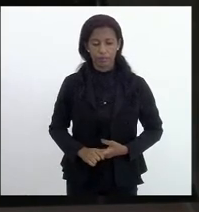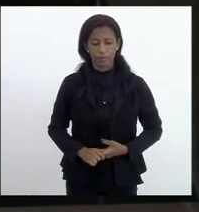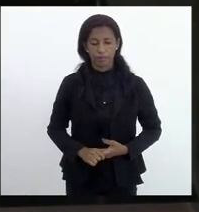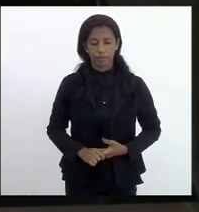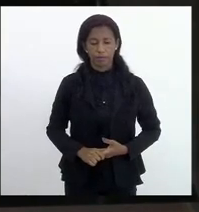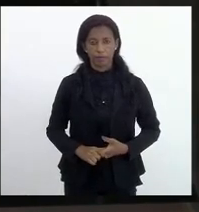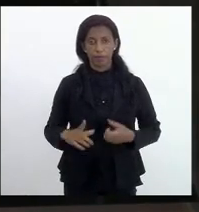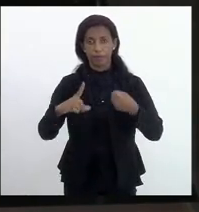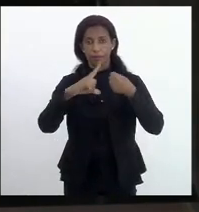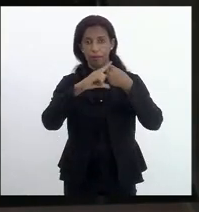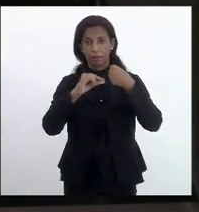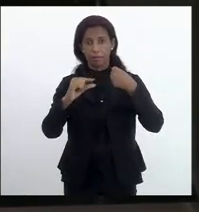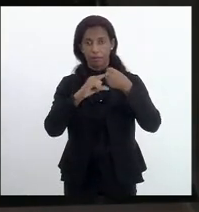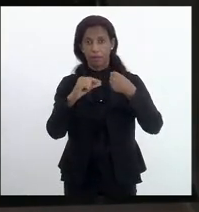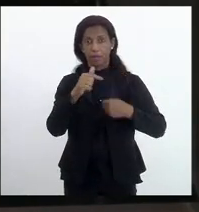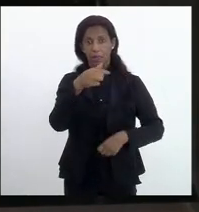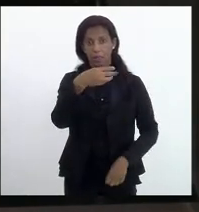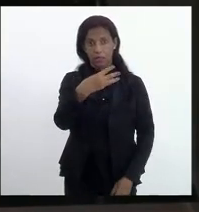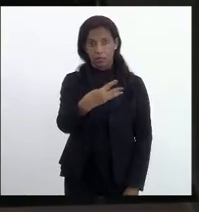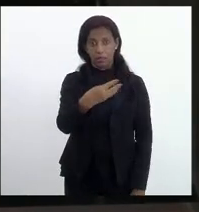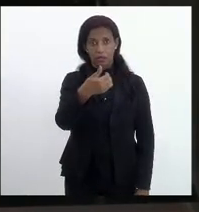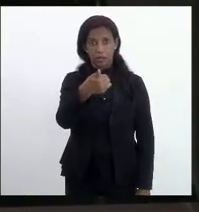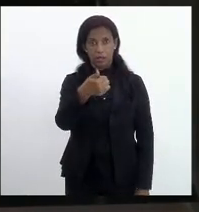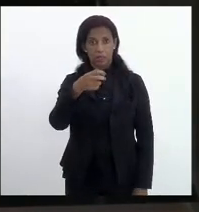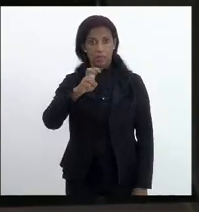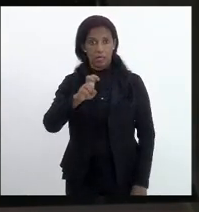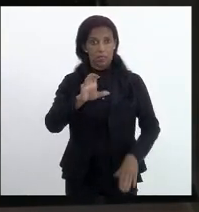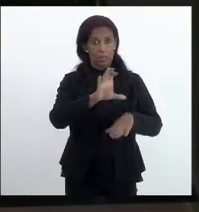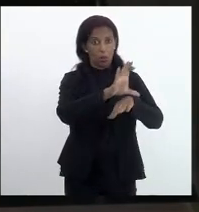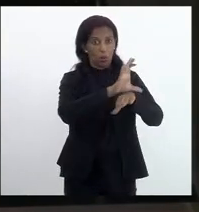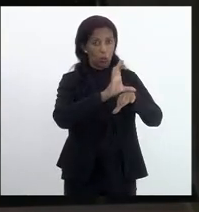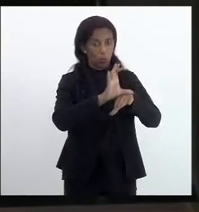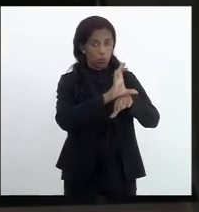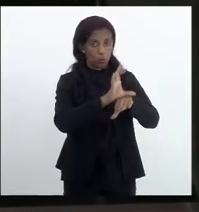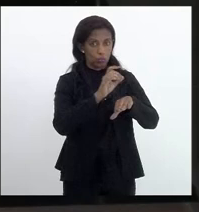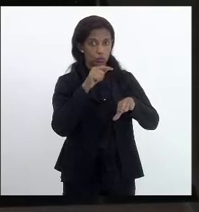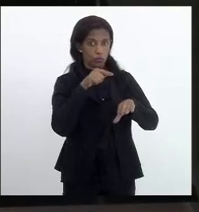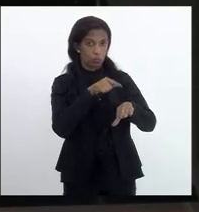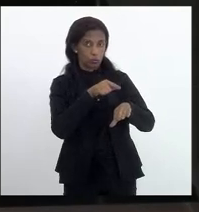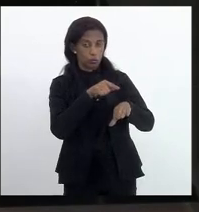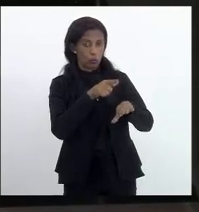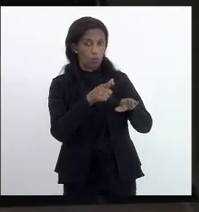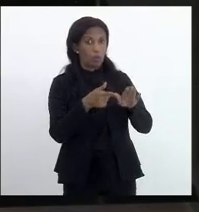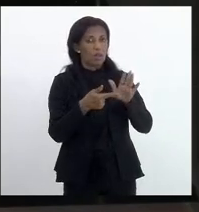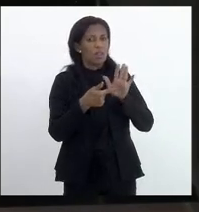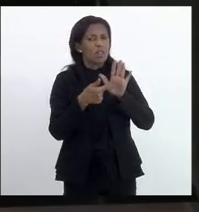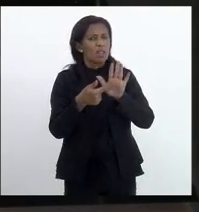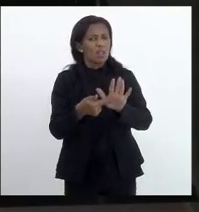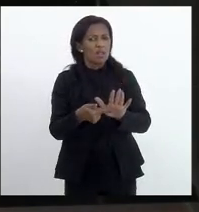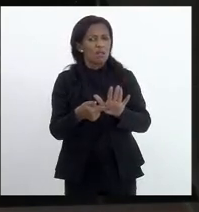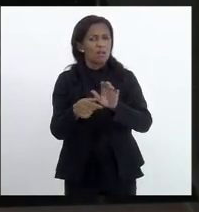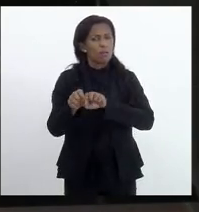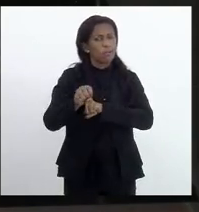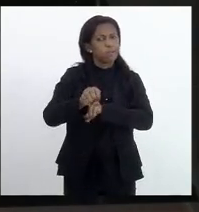o artigo 315 da Constituição, ele visa disciplinar